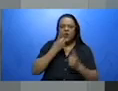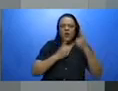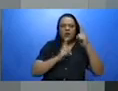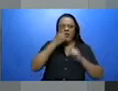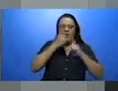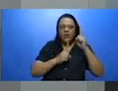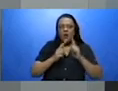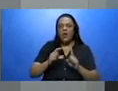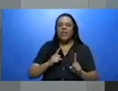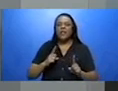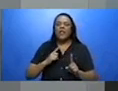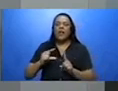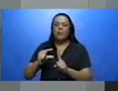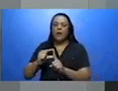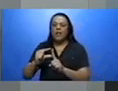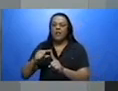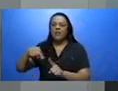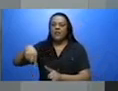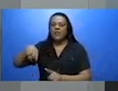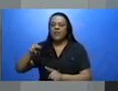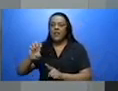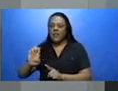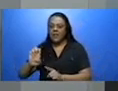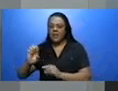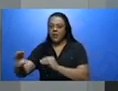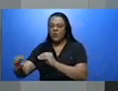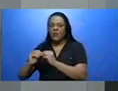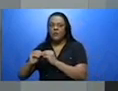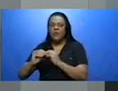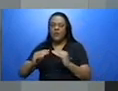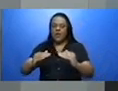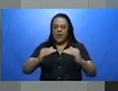Brinque com alegria, não brinque com a vida.